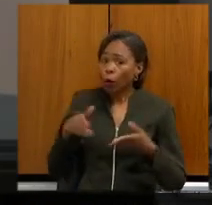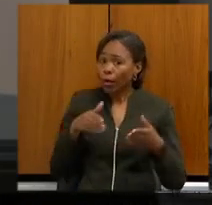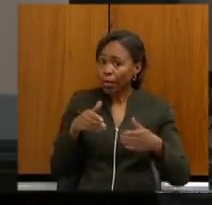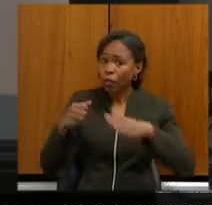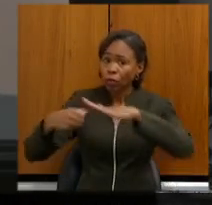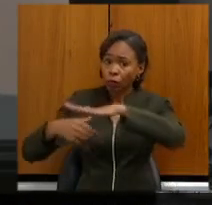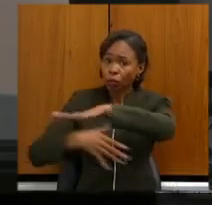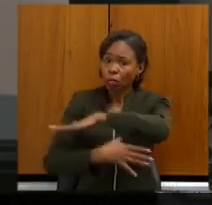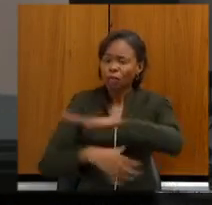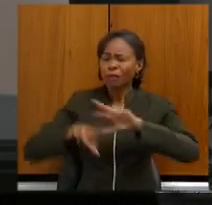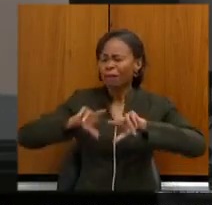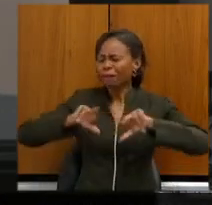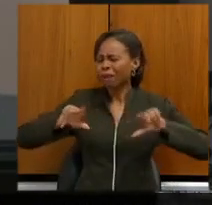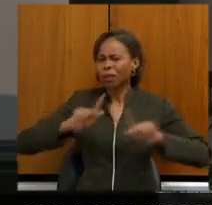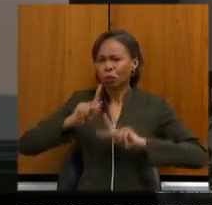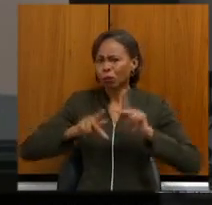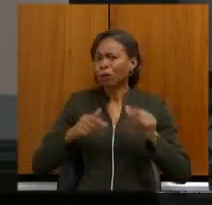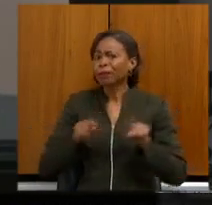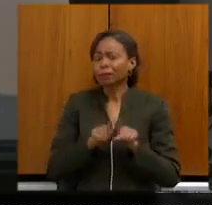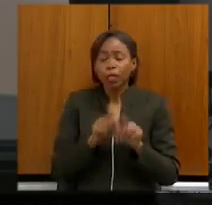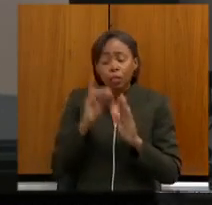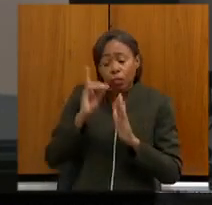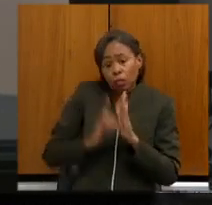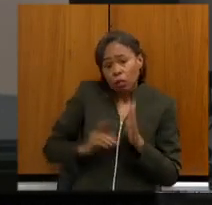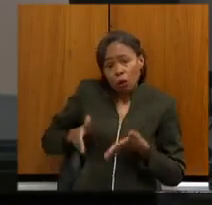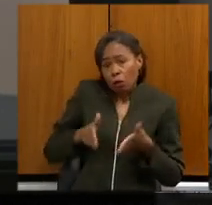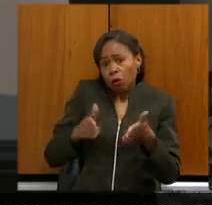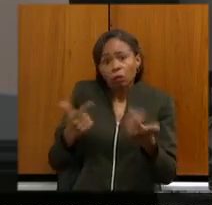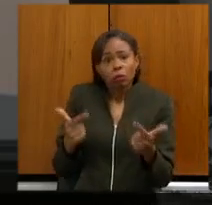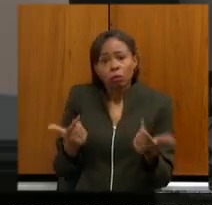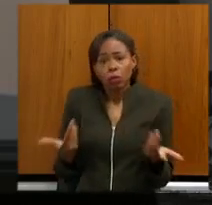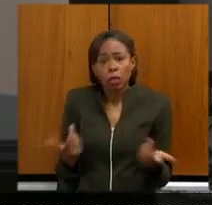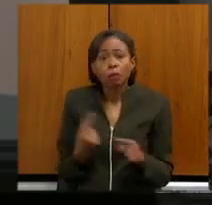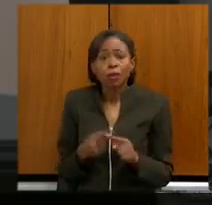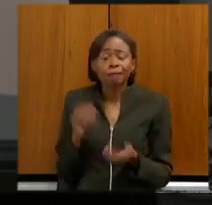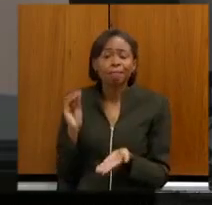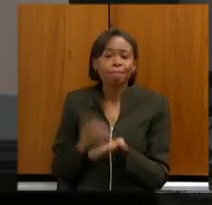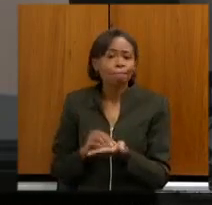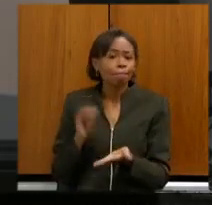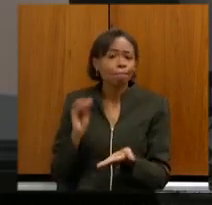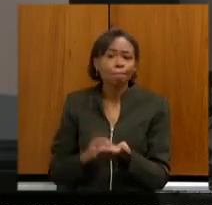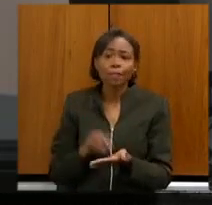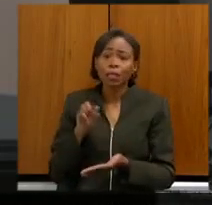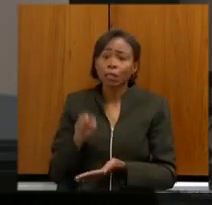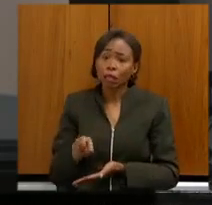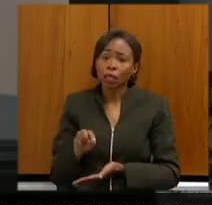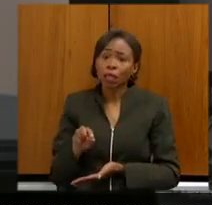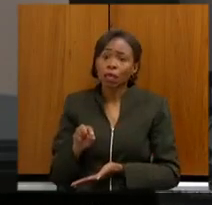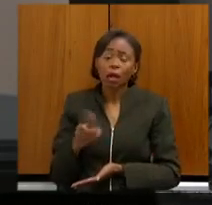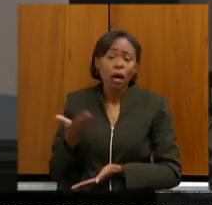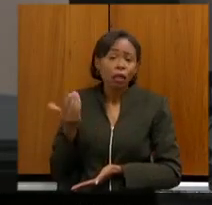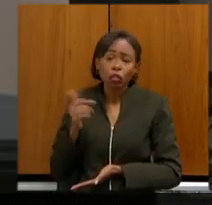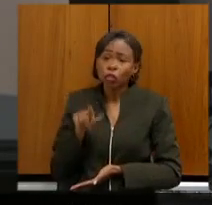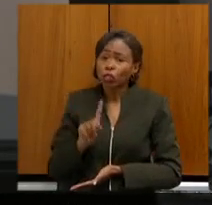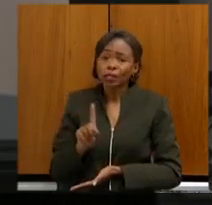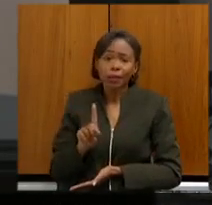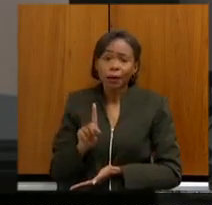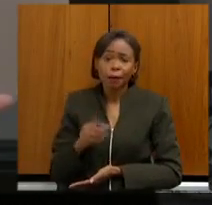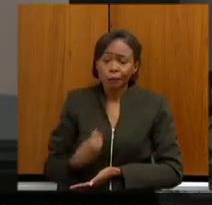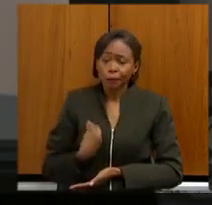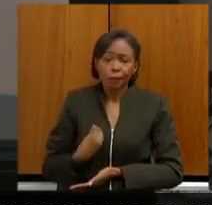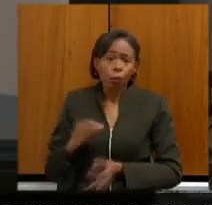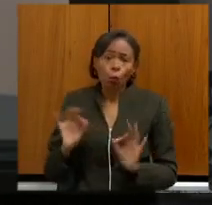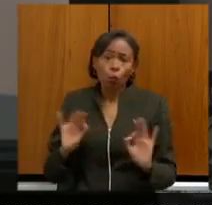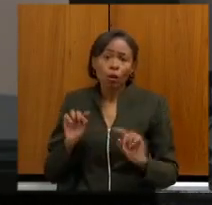assim como muitos povos também que não têm o direito ao Rio Porque toda a ausência do que nós não vivemos no rio São Francisco que eles afogou